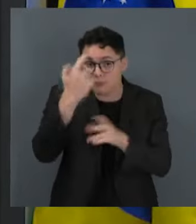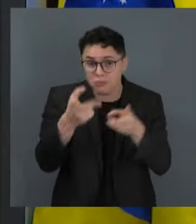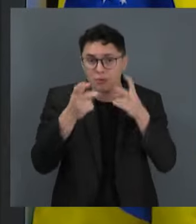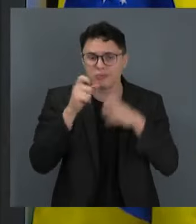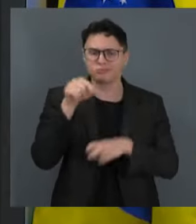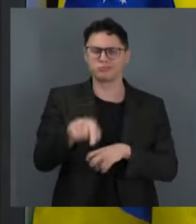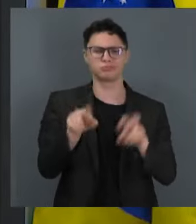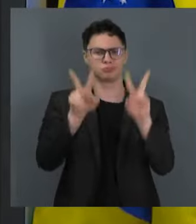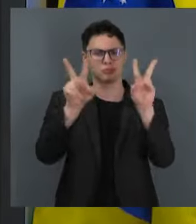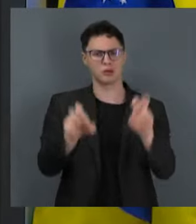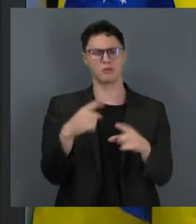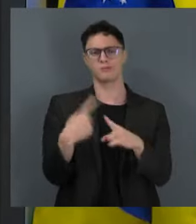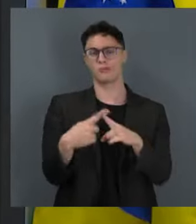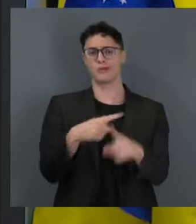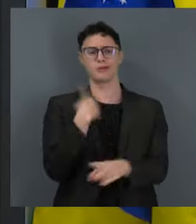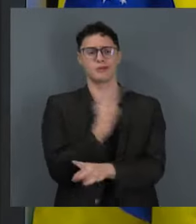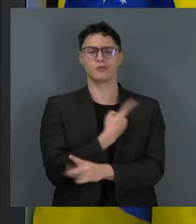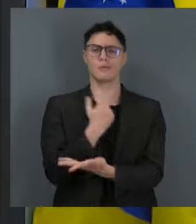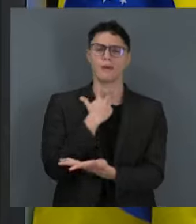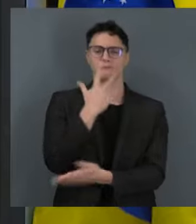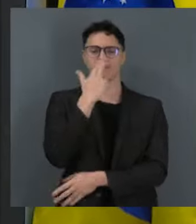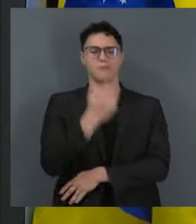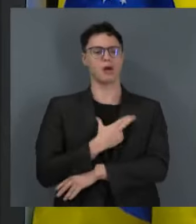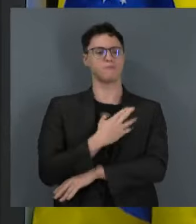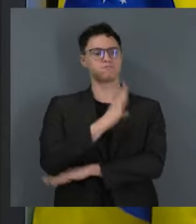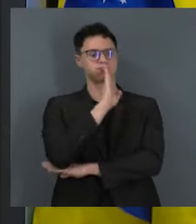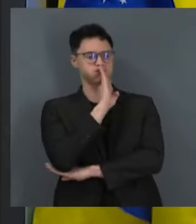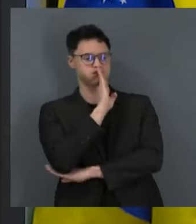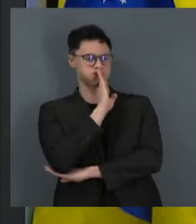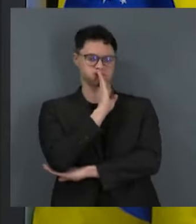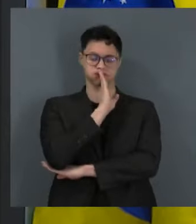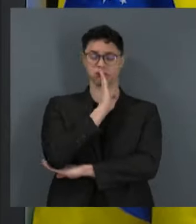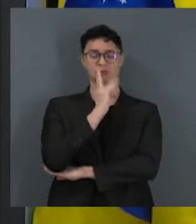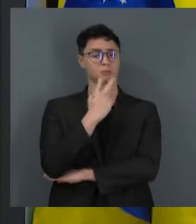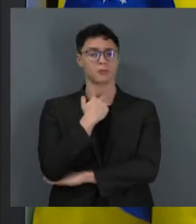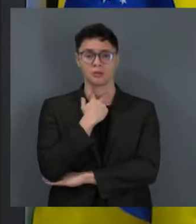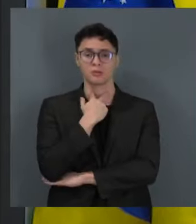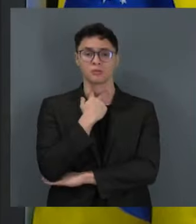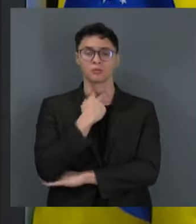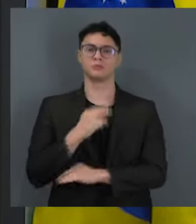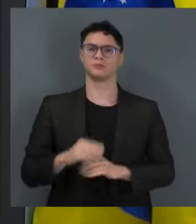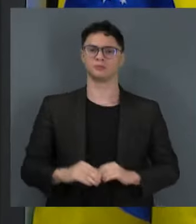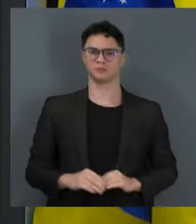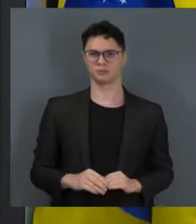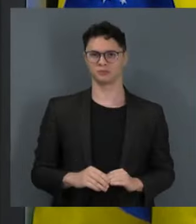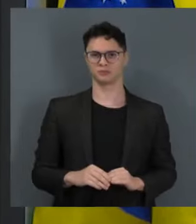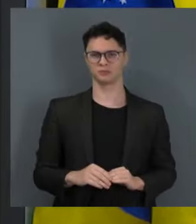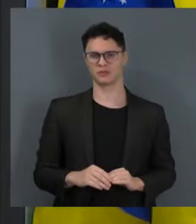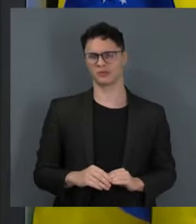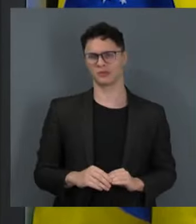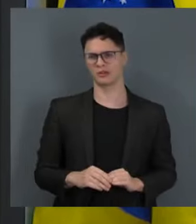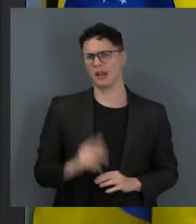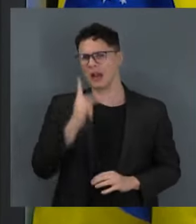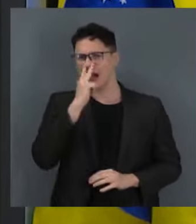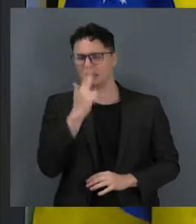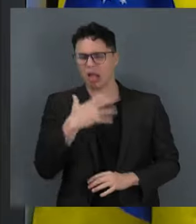nós não podemos é ficar calados eu acho que a